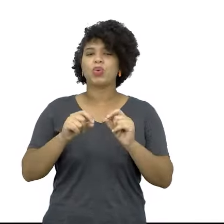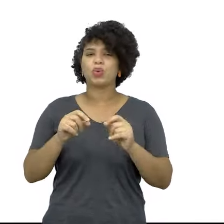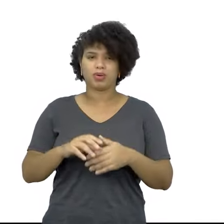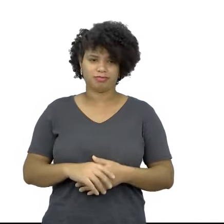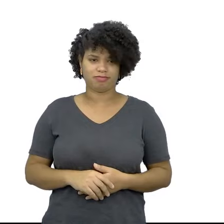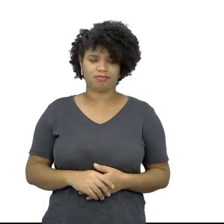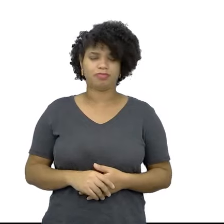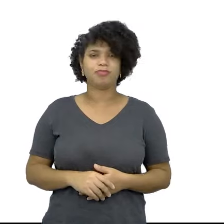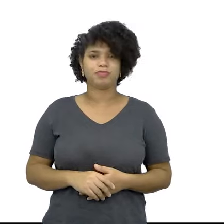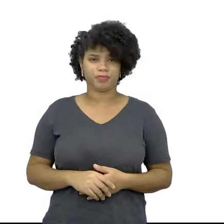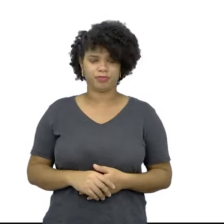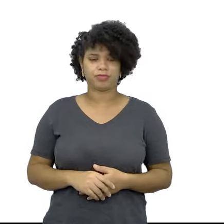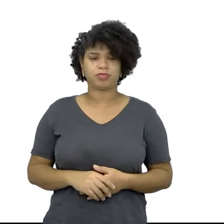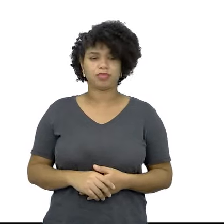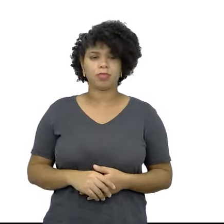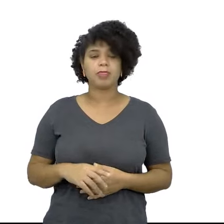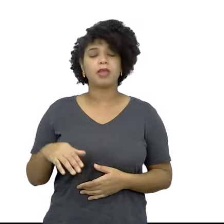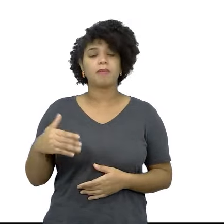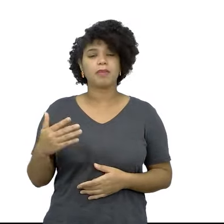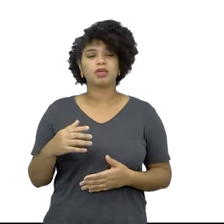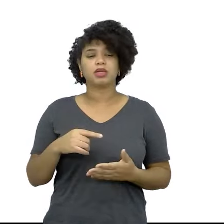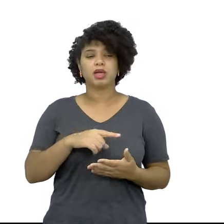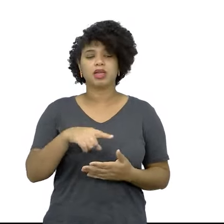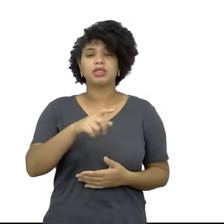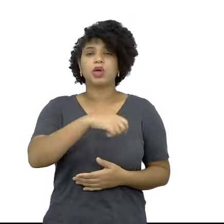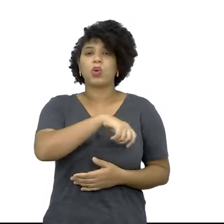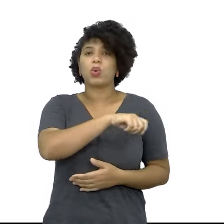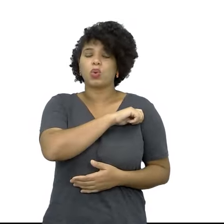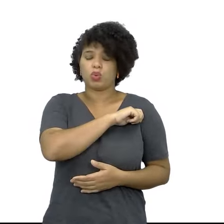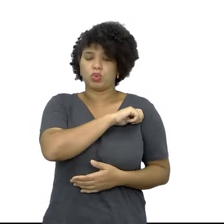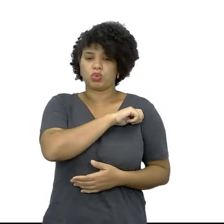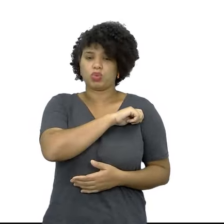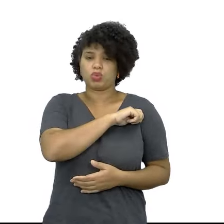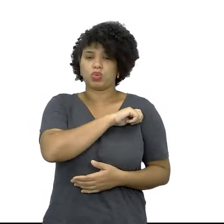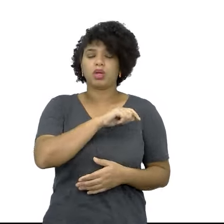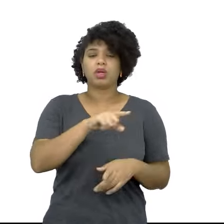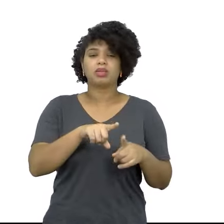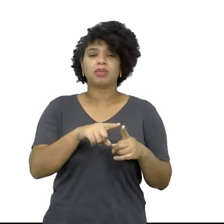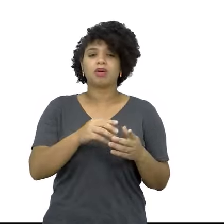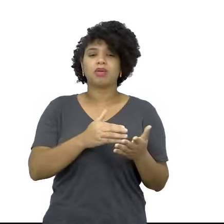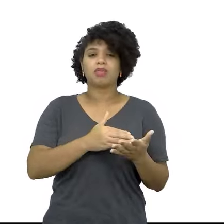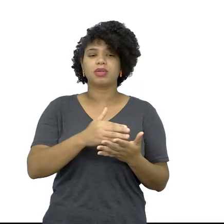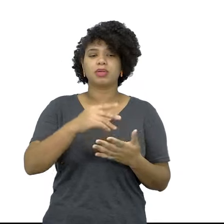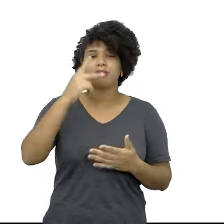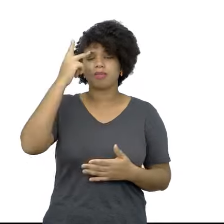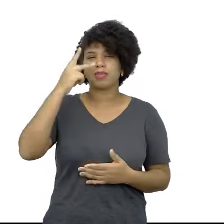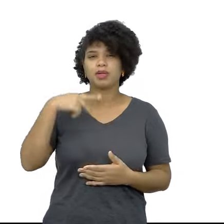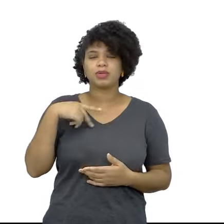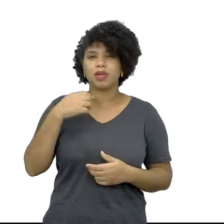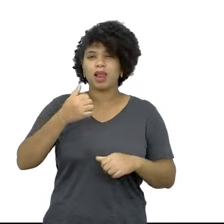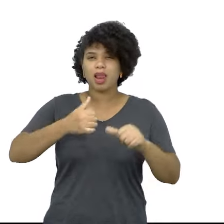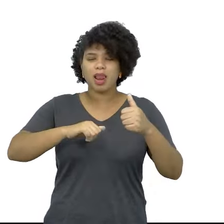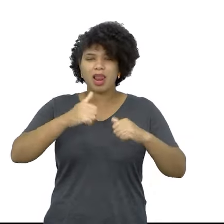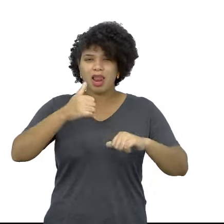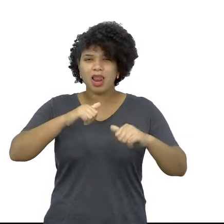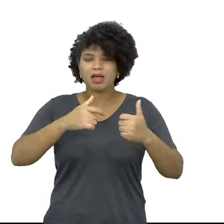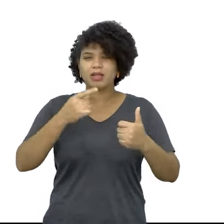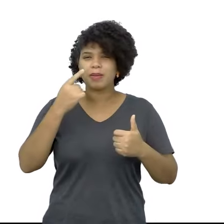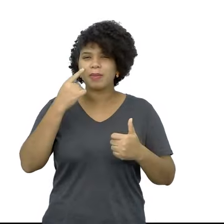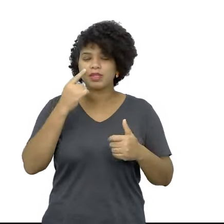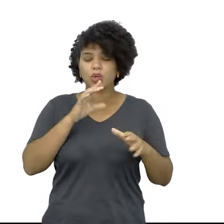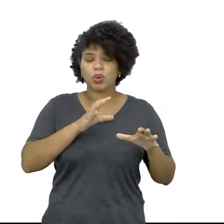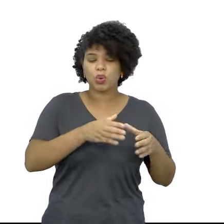e então, a partir disso, os estudantes também farão as suas análises, pensando aí nos grupos